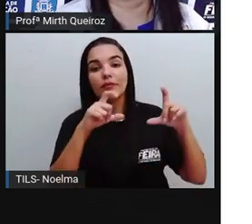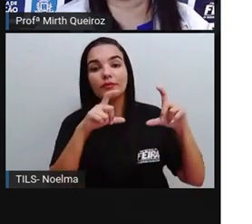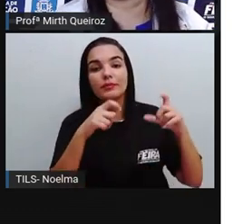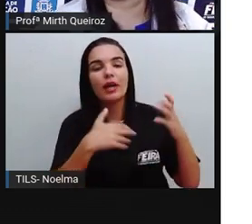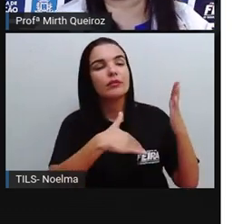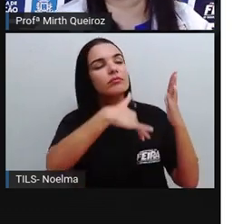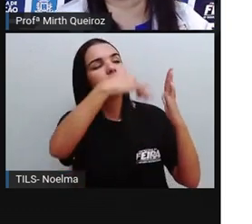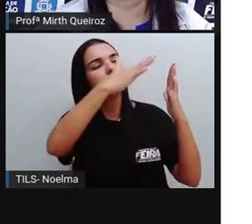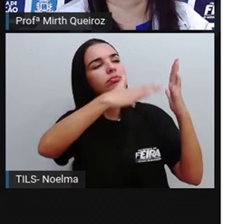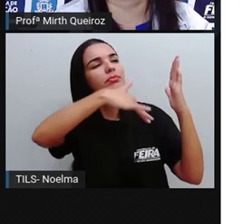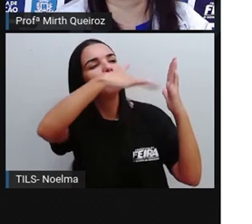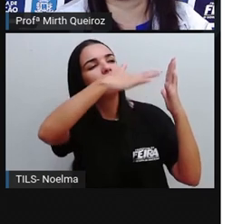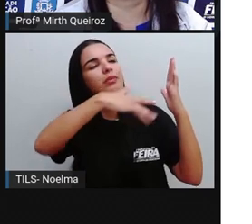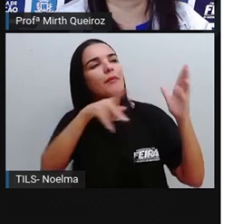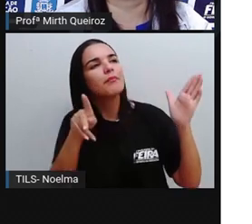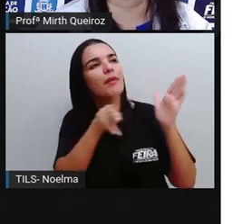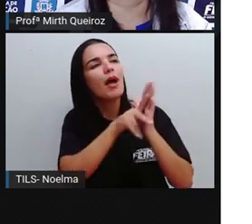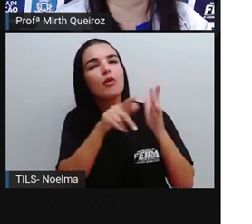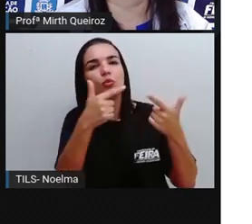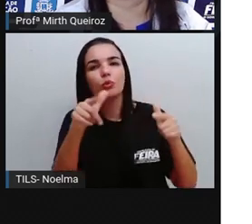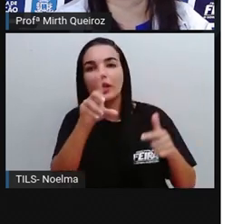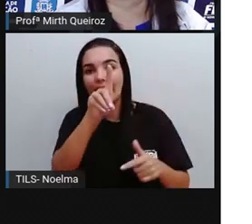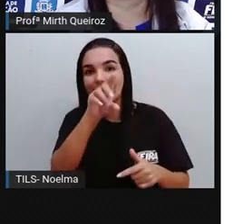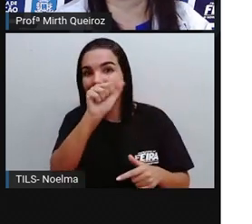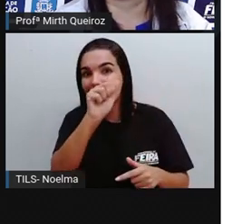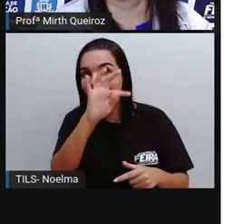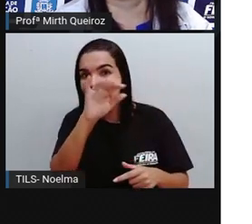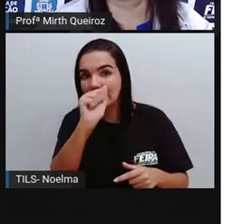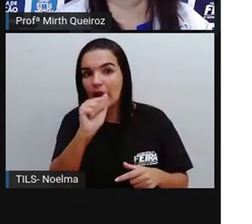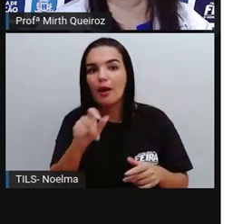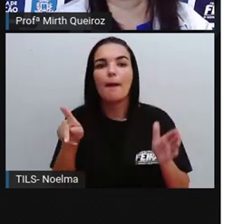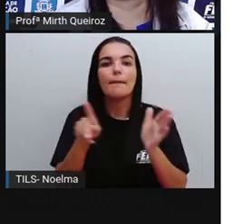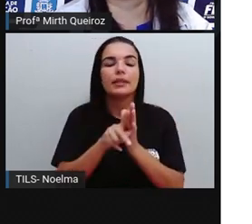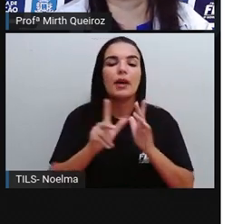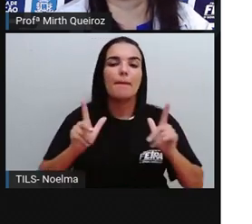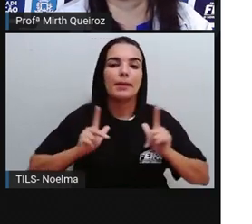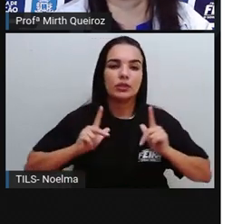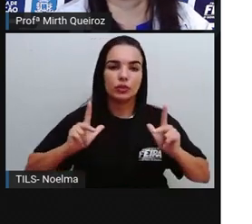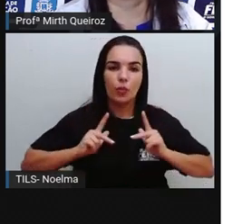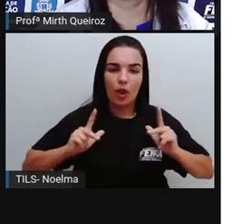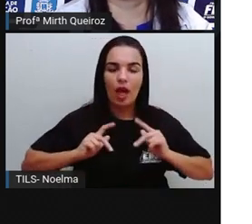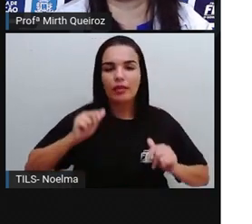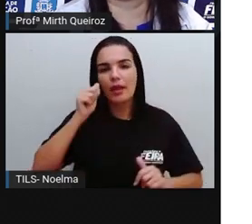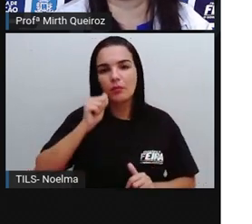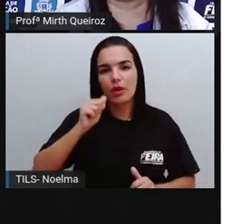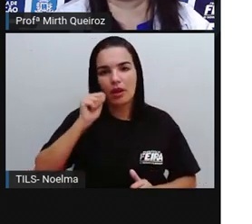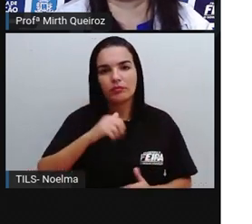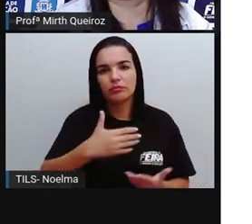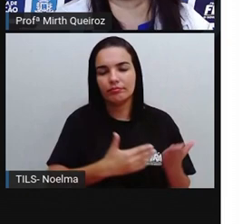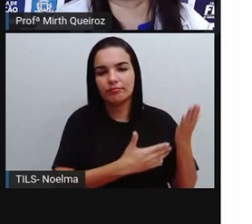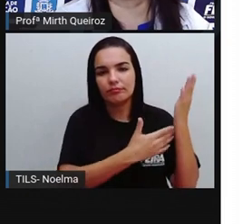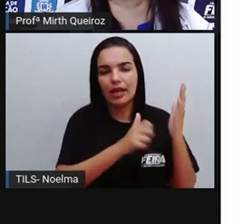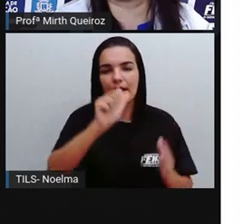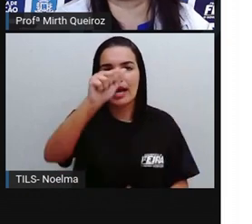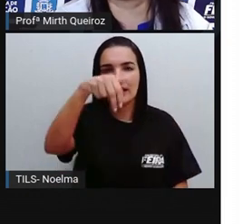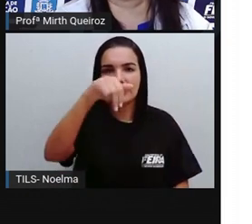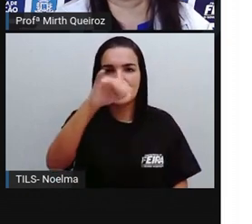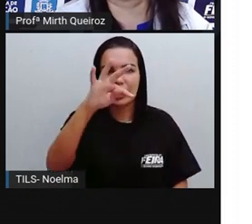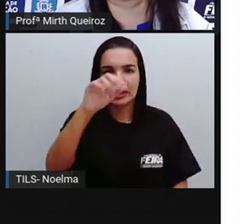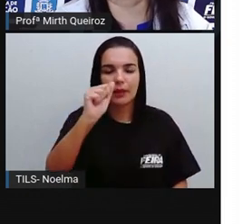Anita Malfatti, né? Sem datas, faz parte da coleção particular aí de São Paulo. Aqui já